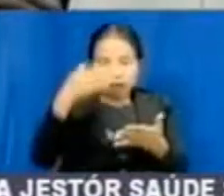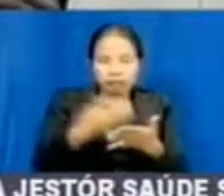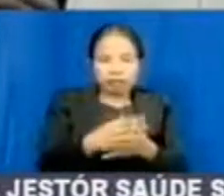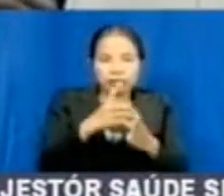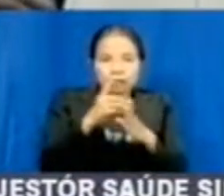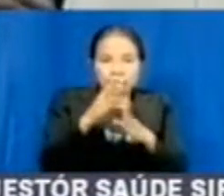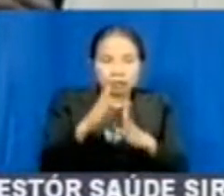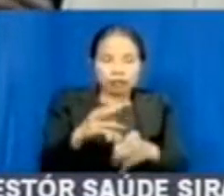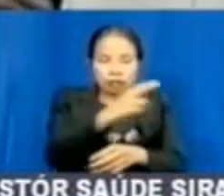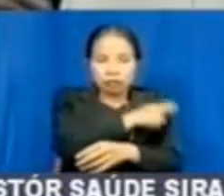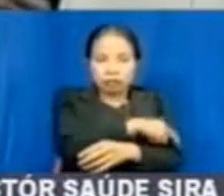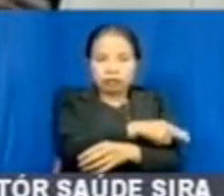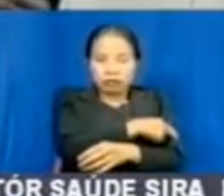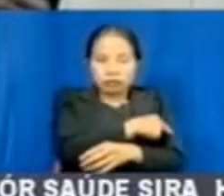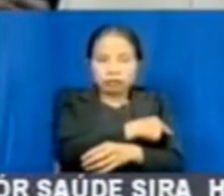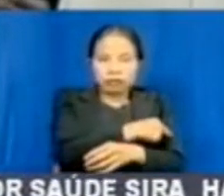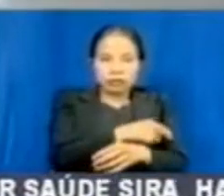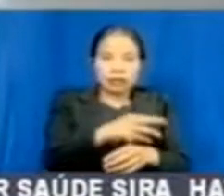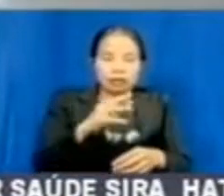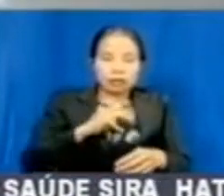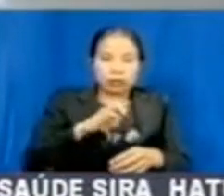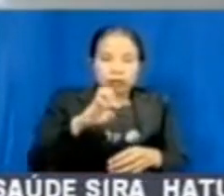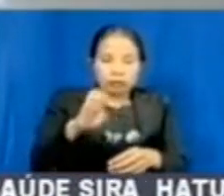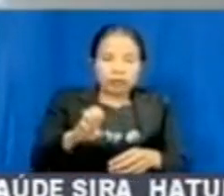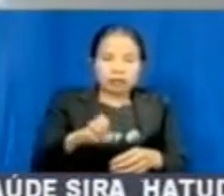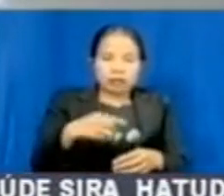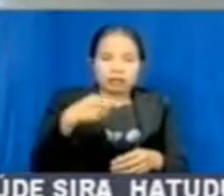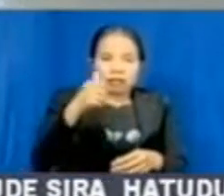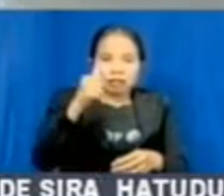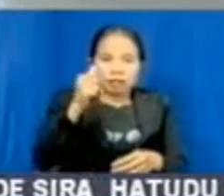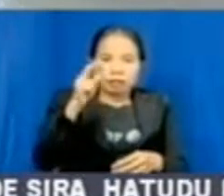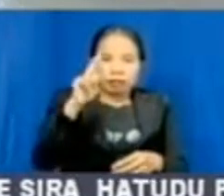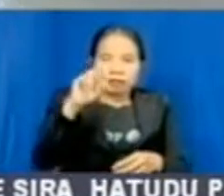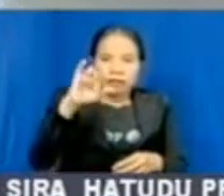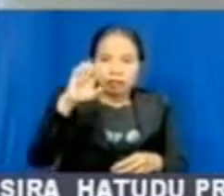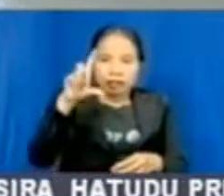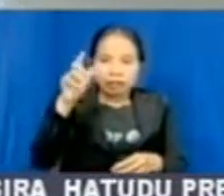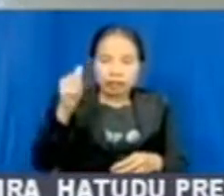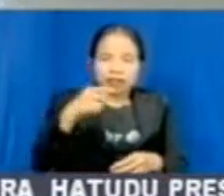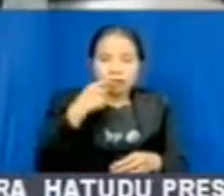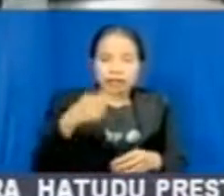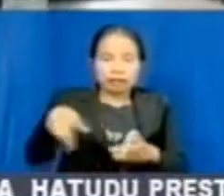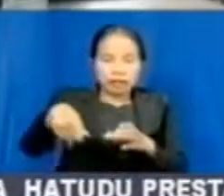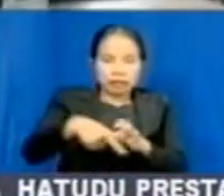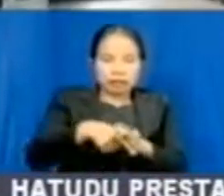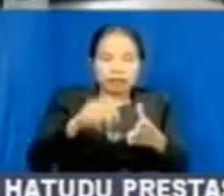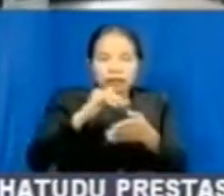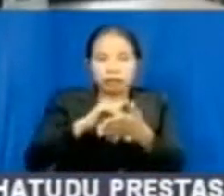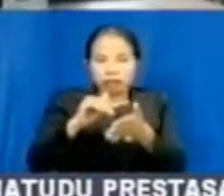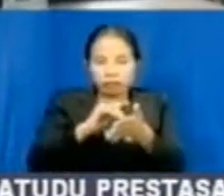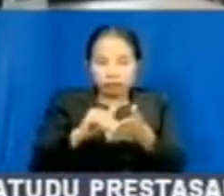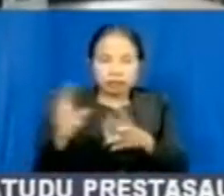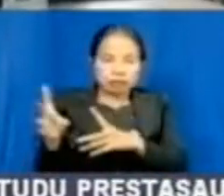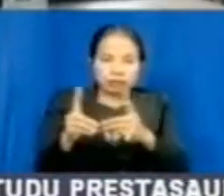Diretora Executiva Hospital Referral Maubici, Gabriela Magno Pereira Hateten, durante participa da formação,